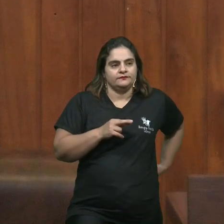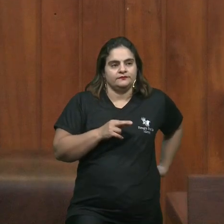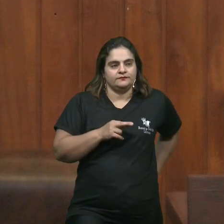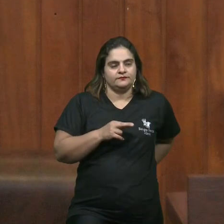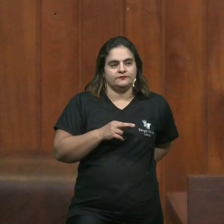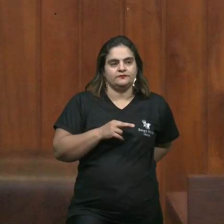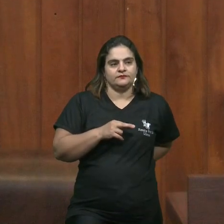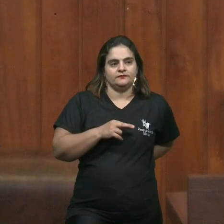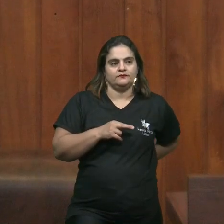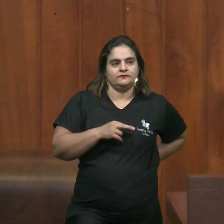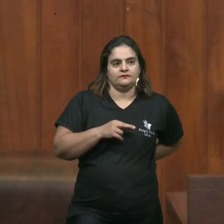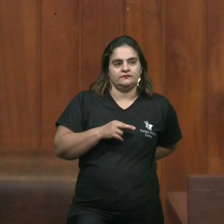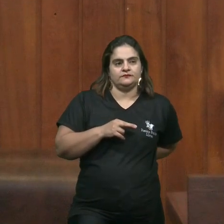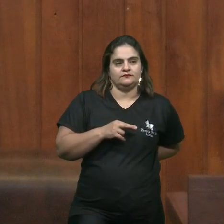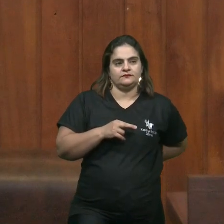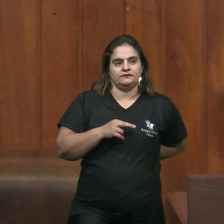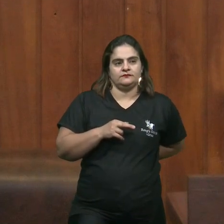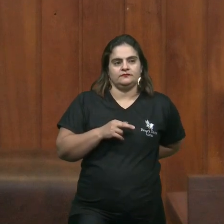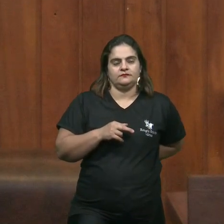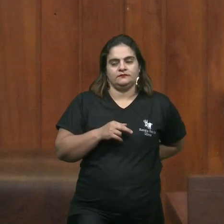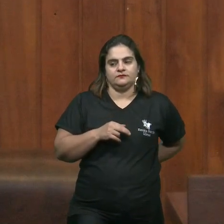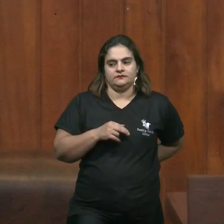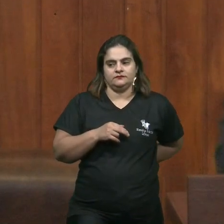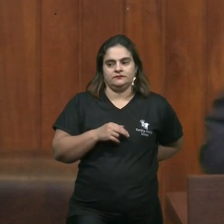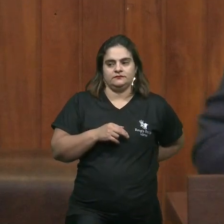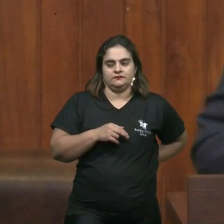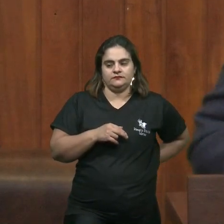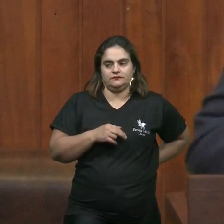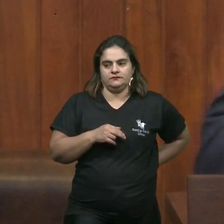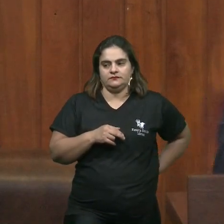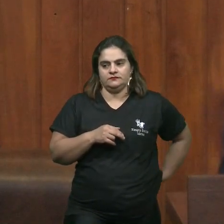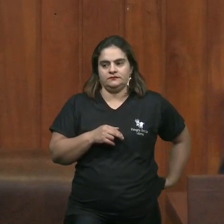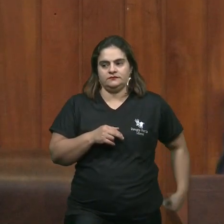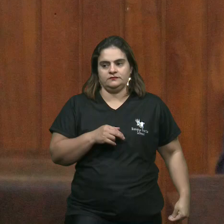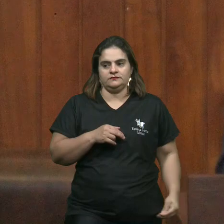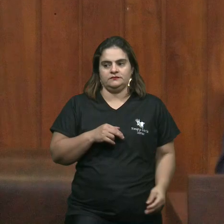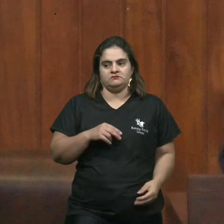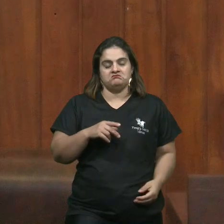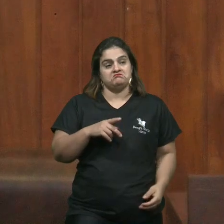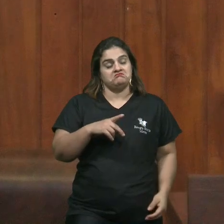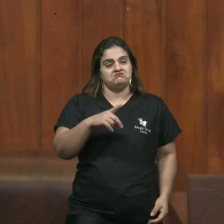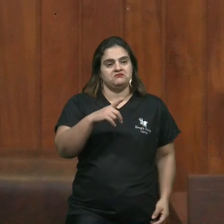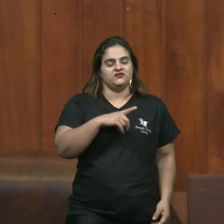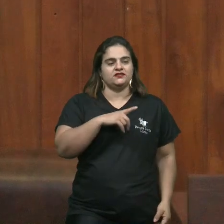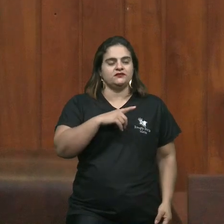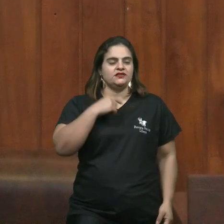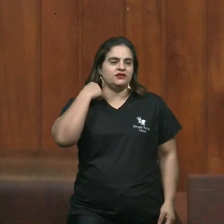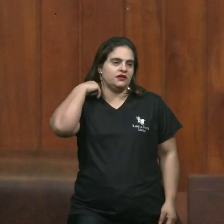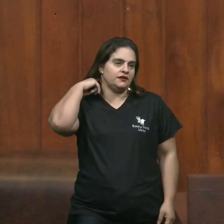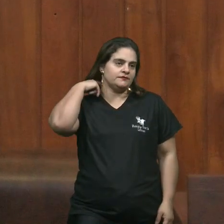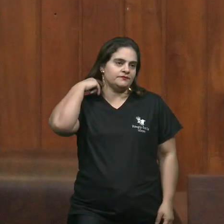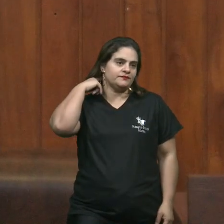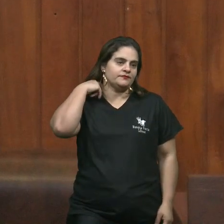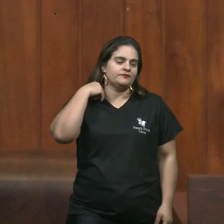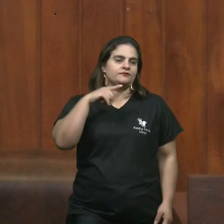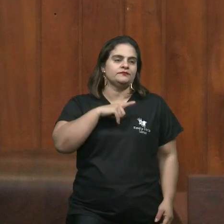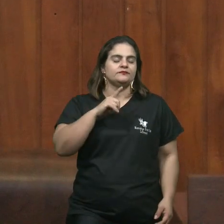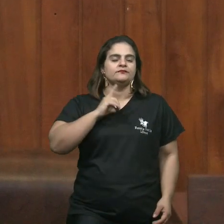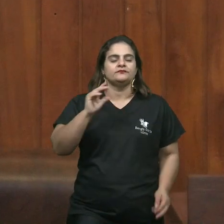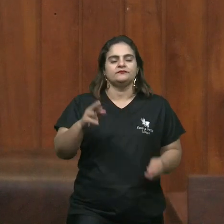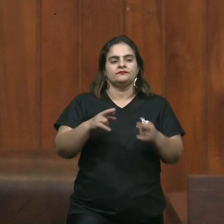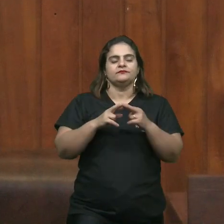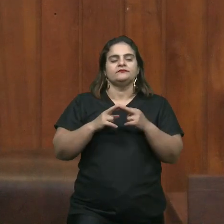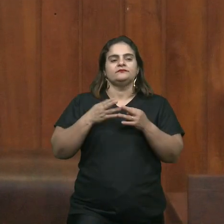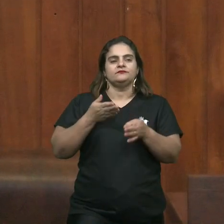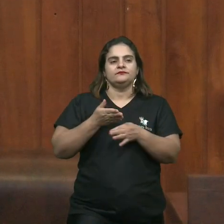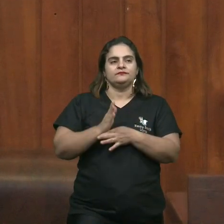dessa casa. Já declaro, professora Daniela, meu voto favoravelmente a esse requerimento